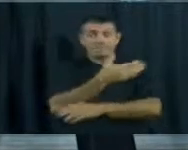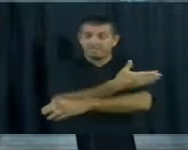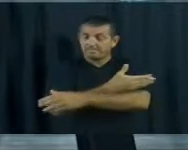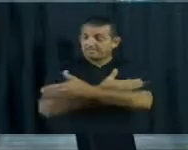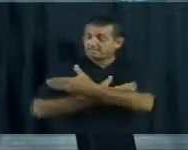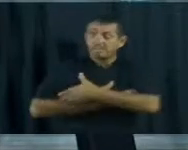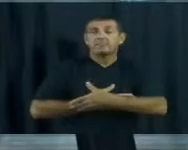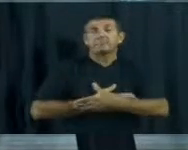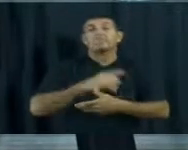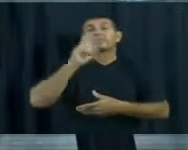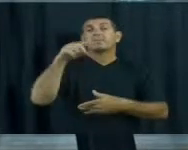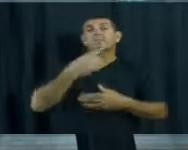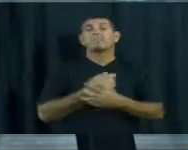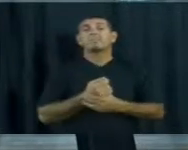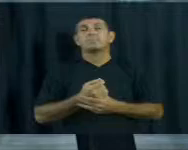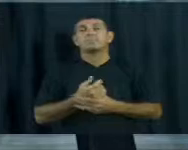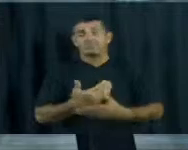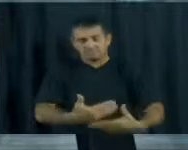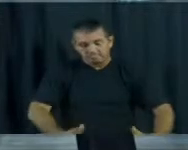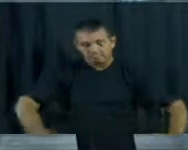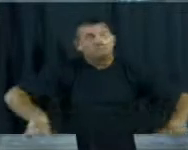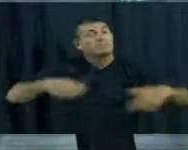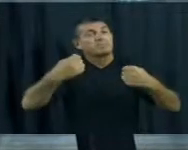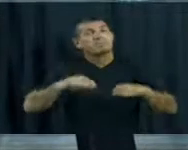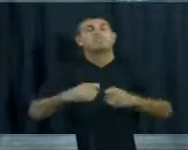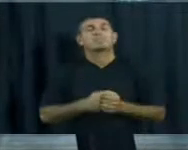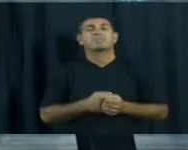braço e depois precisou amputar as pernas.